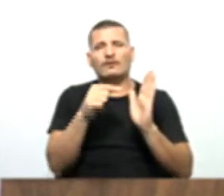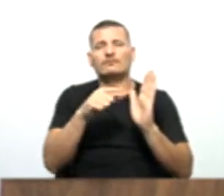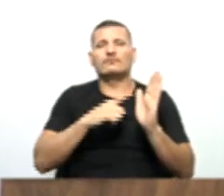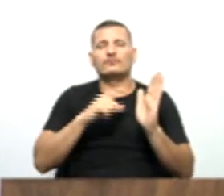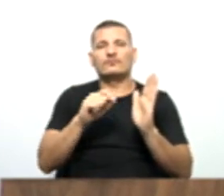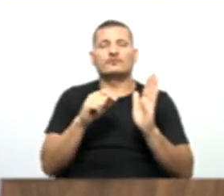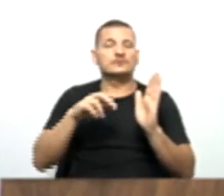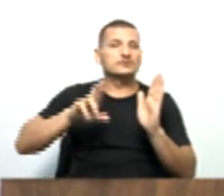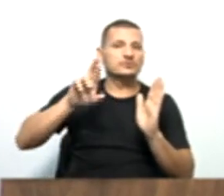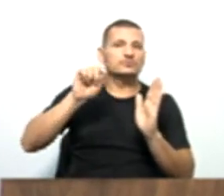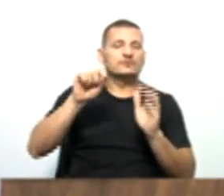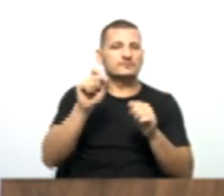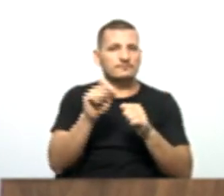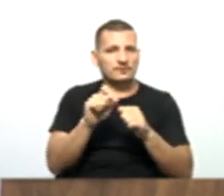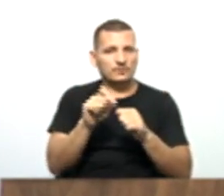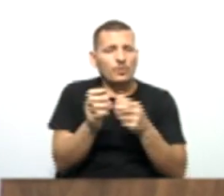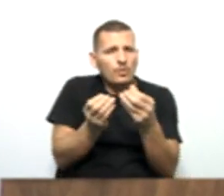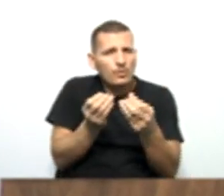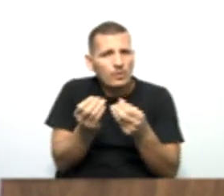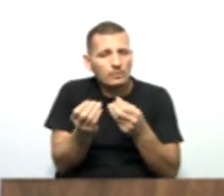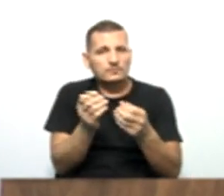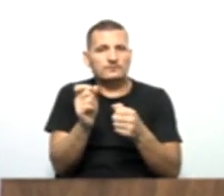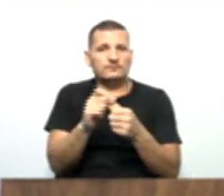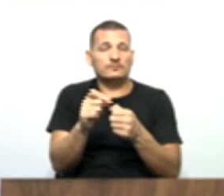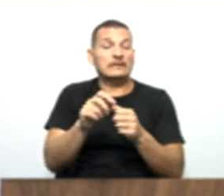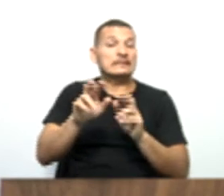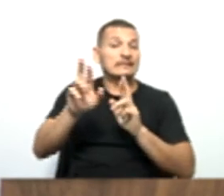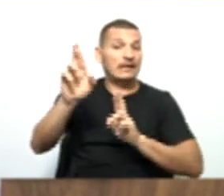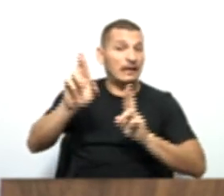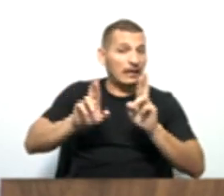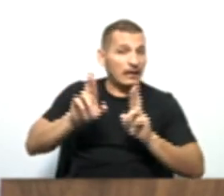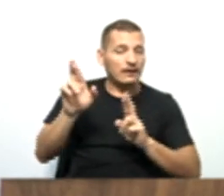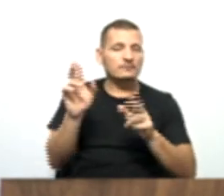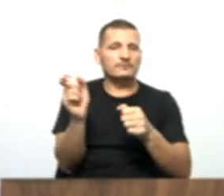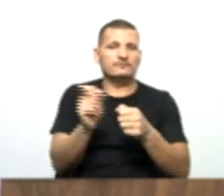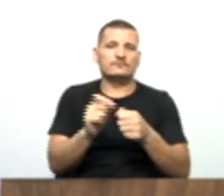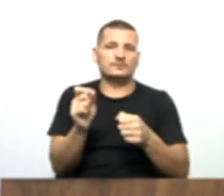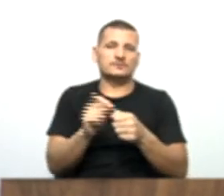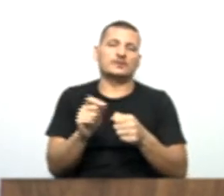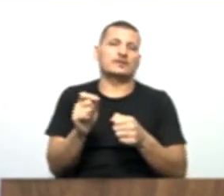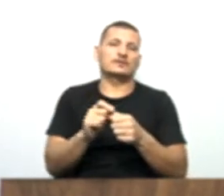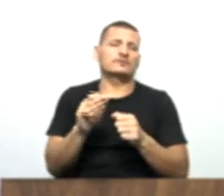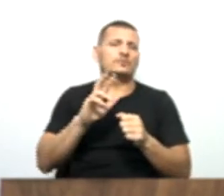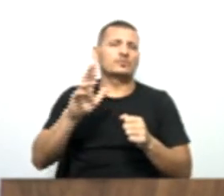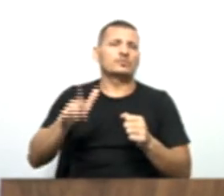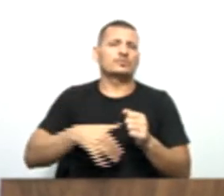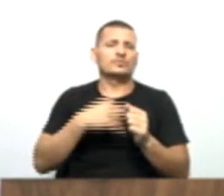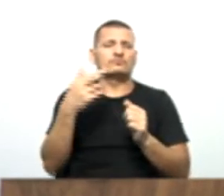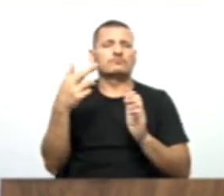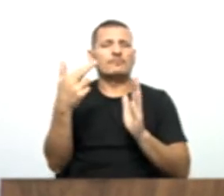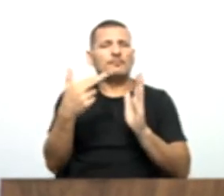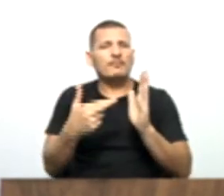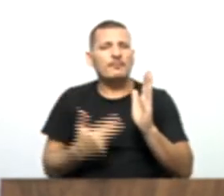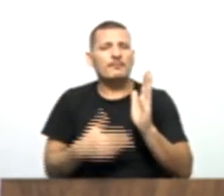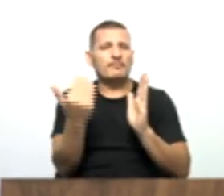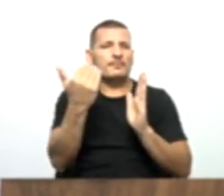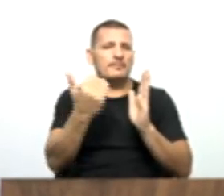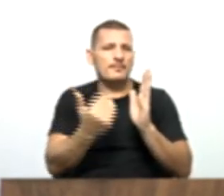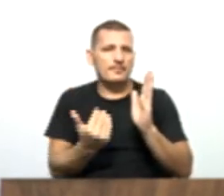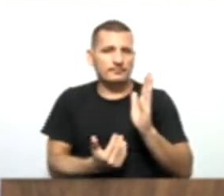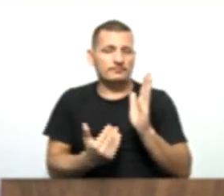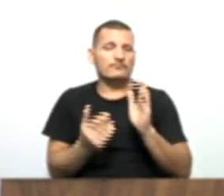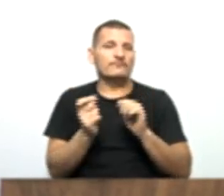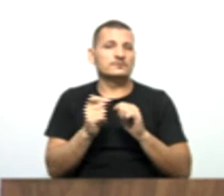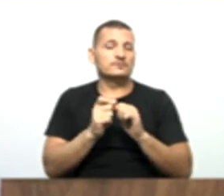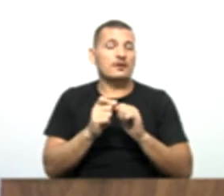de que maneira vai ser feito, quem irá fazer, todos os procedimentos que serão levados em consideração para